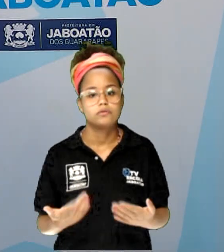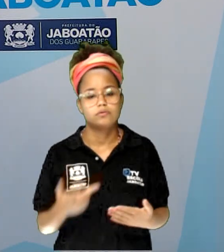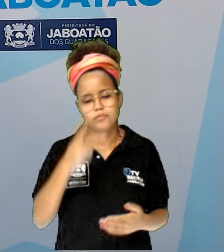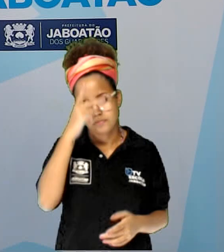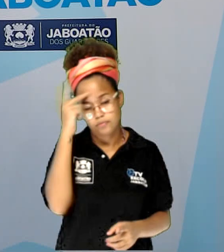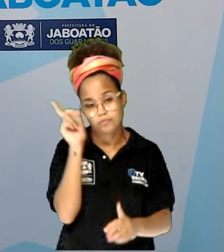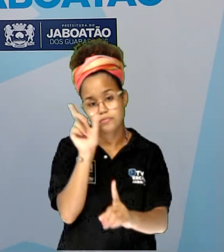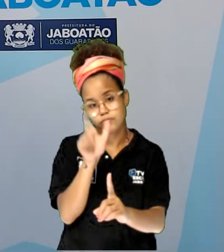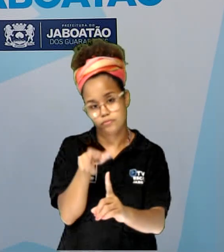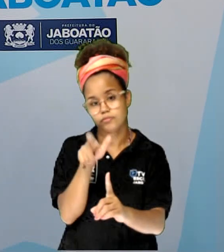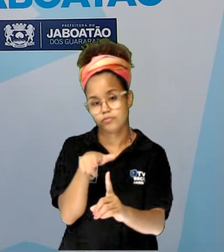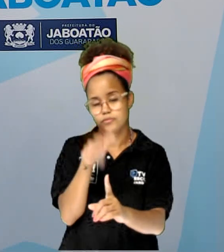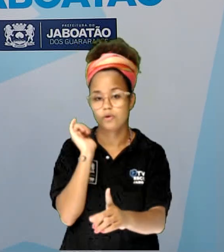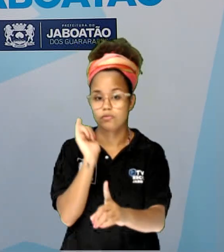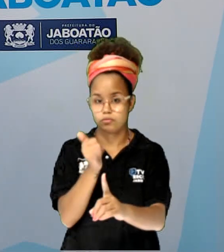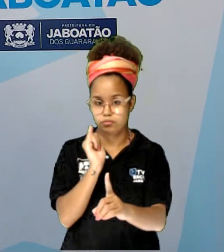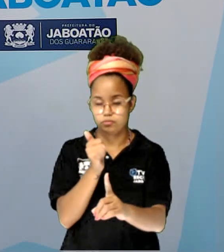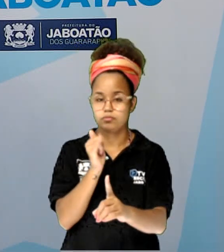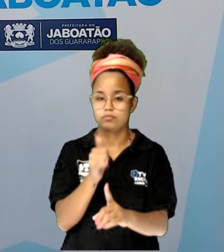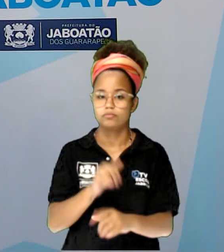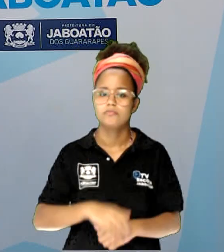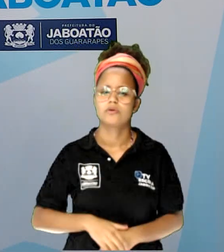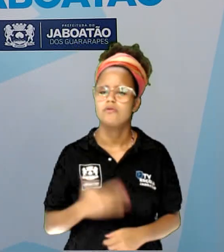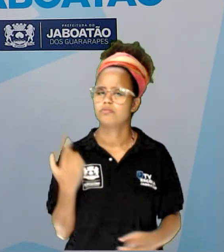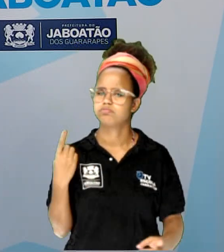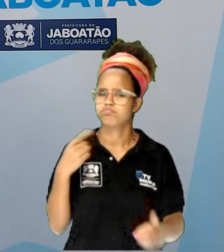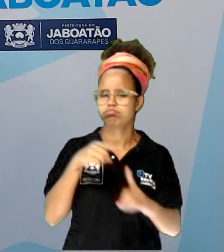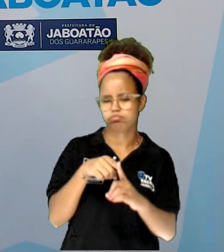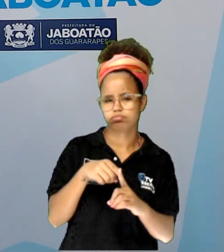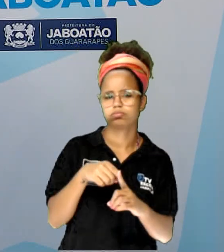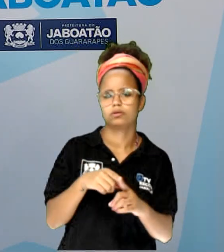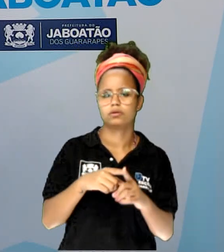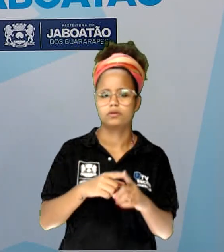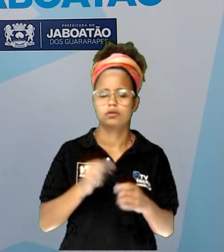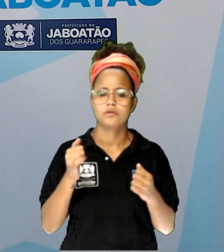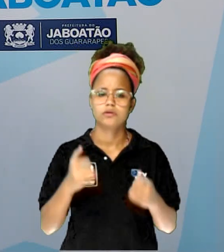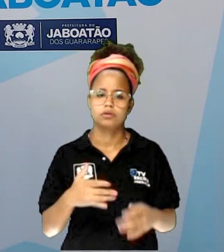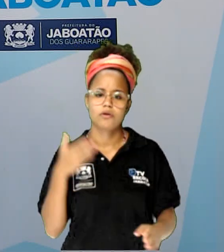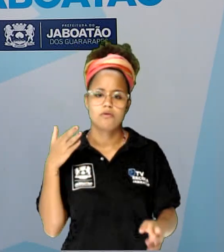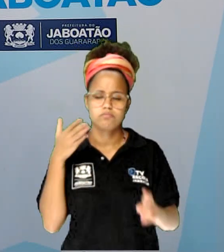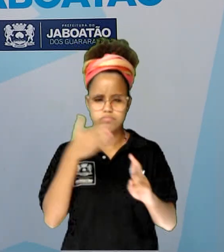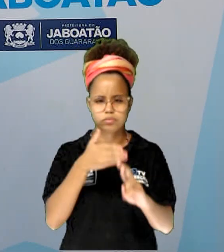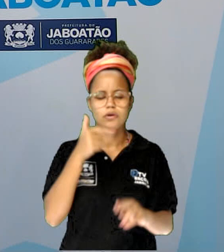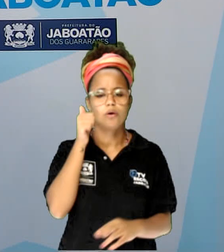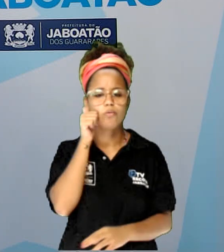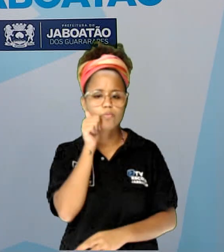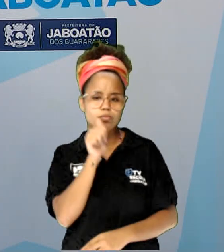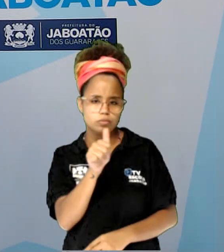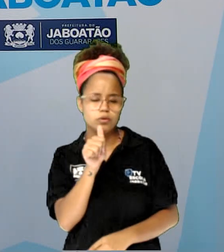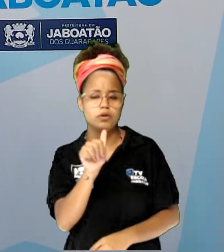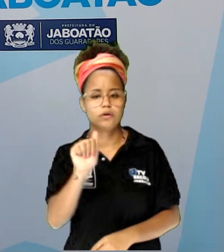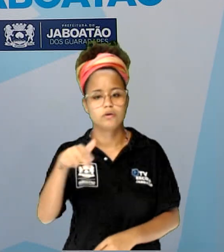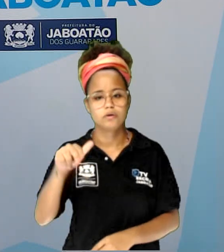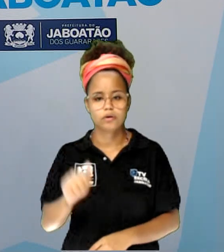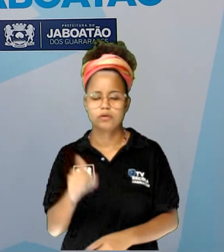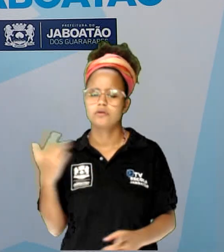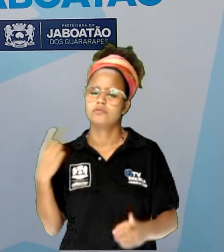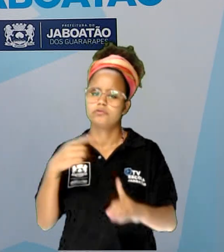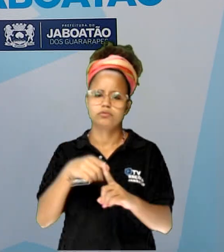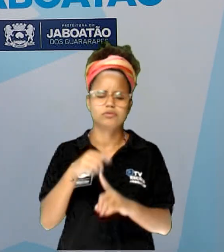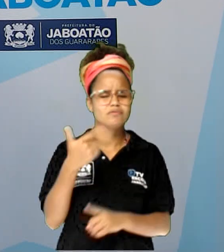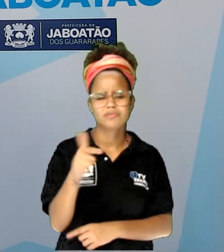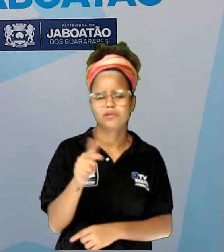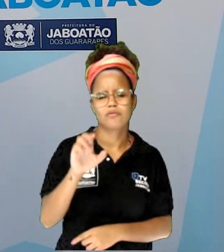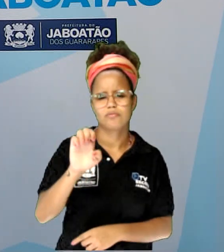personagem da história, o narrador-personagem, ele foi muito direto e ele se refere a Ana de forma direta, bem objetiva. Não há nenhuma elipse,